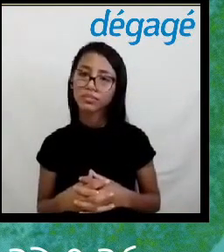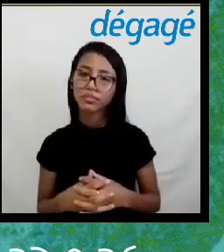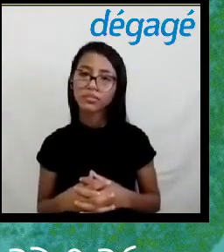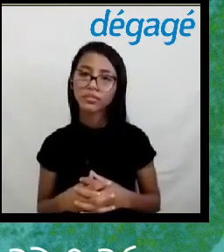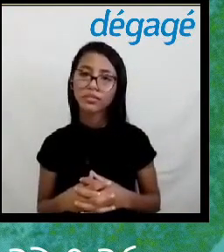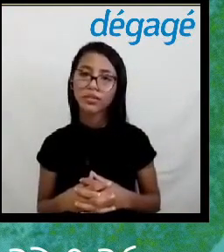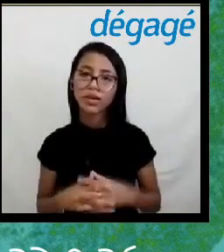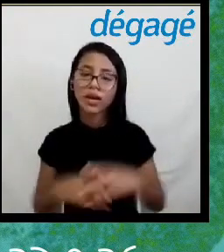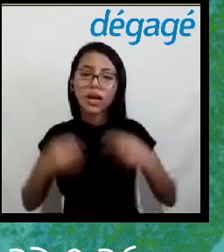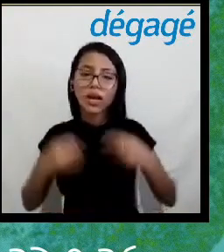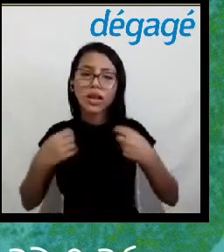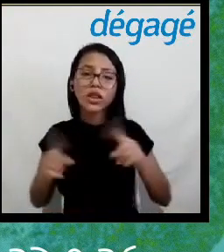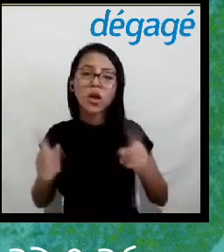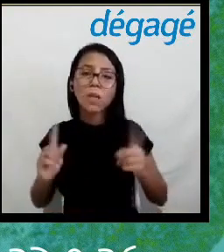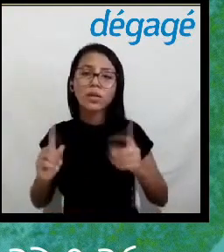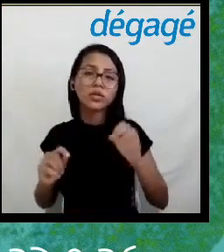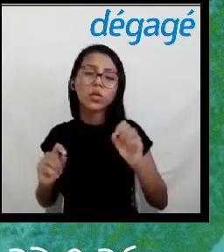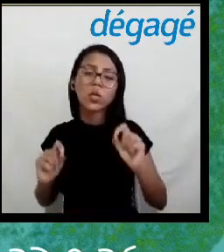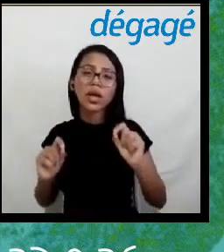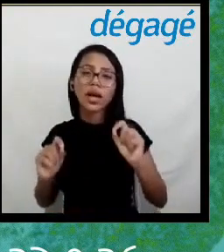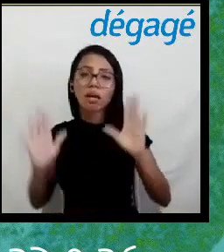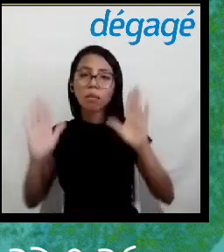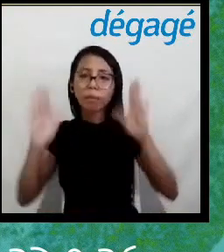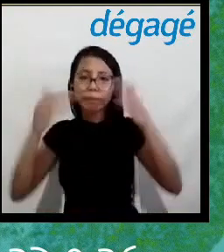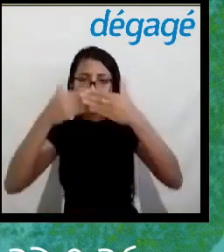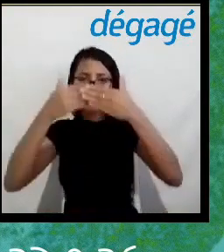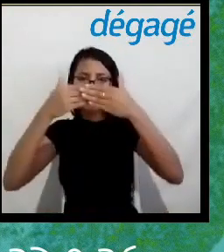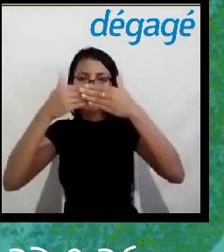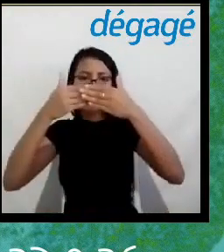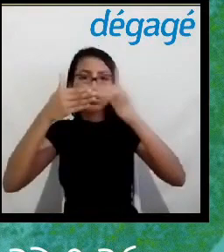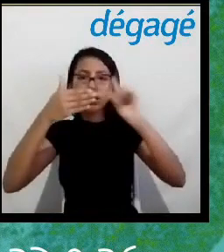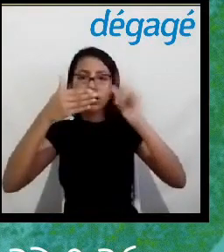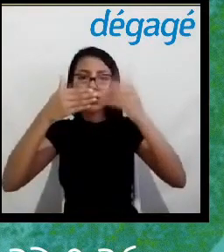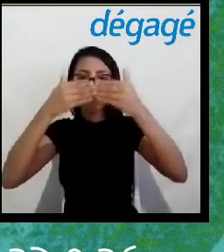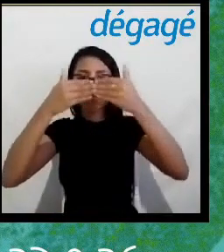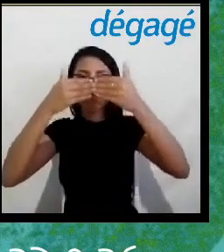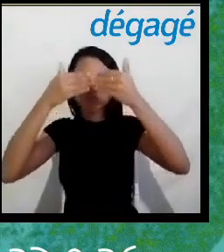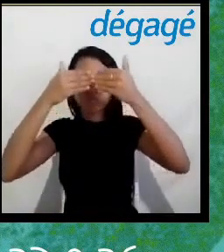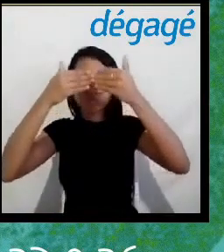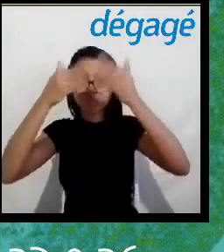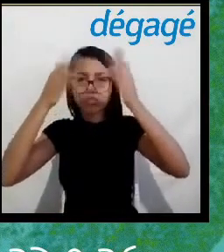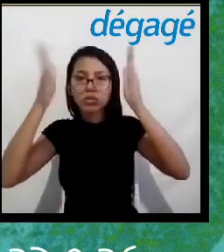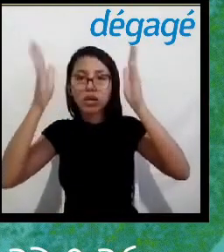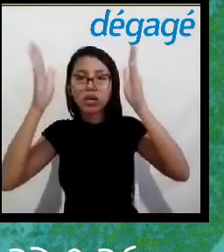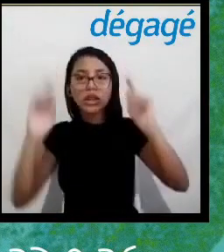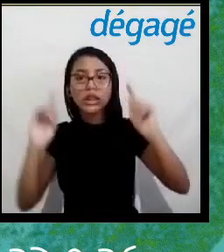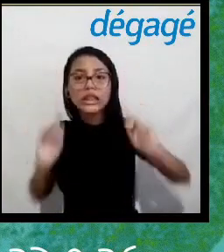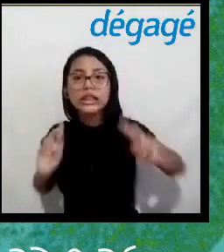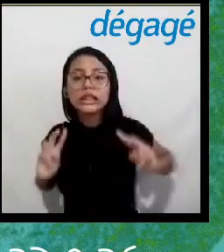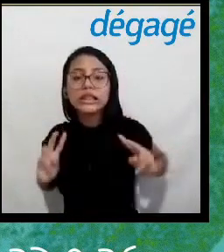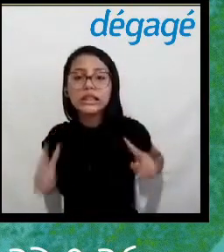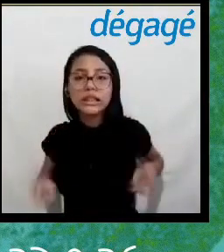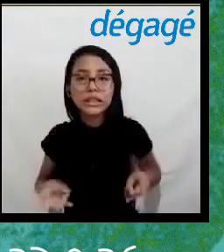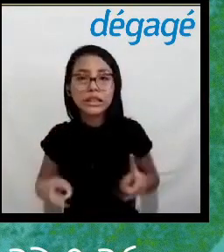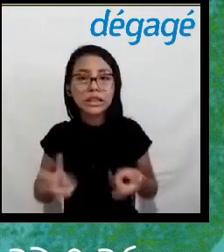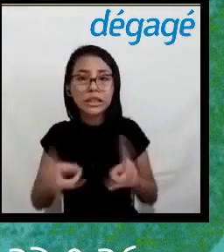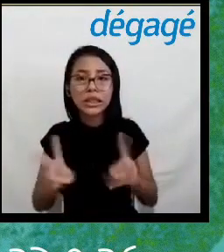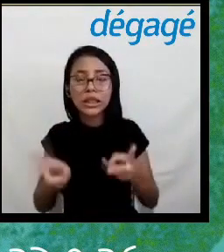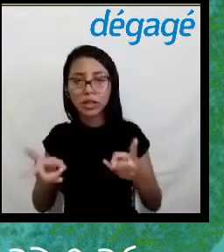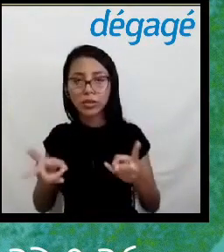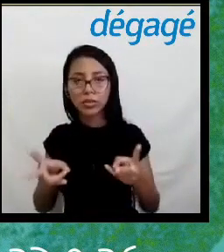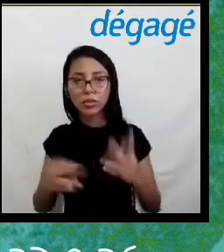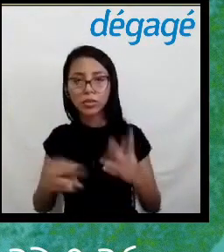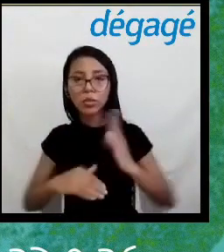pelo contrário. A gente tem que se manter, ou tentar se manter, primeiro, motivado com o que a gente faz, porque